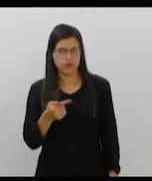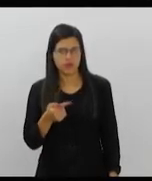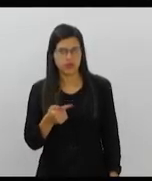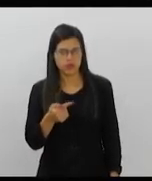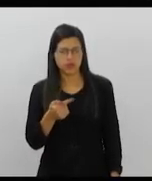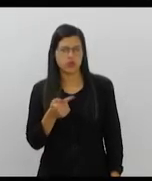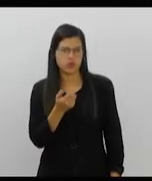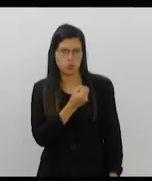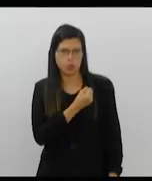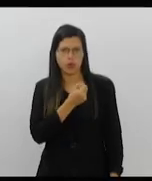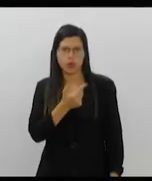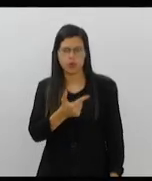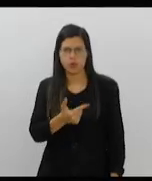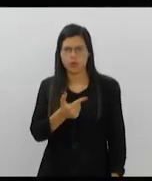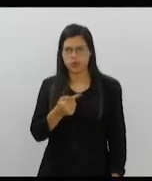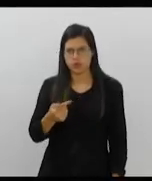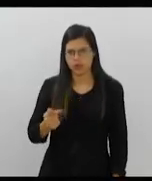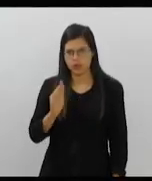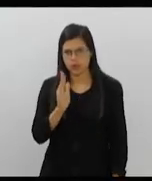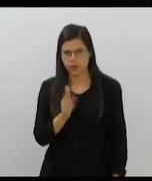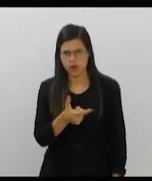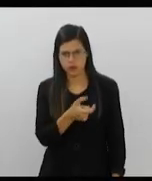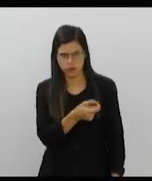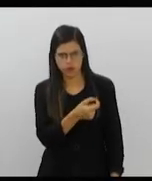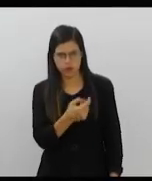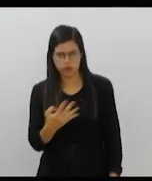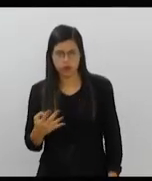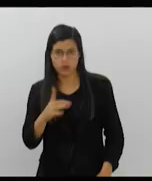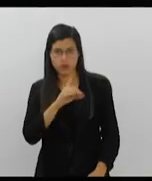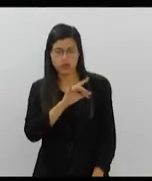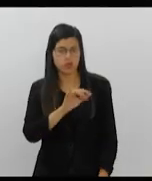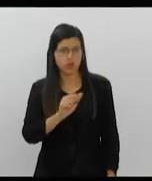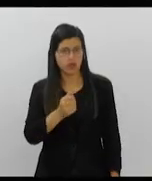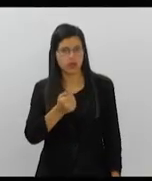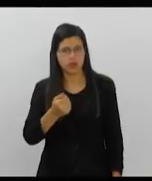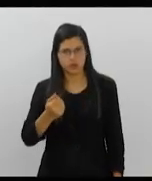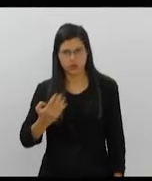27/2024. No dia 14 de maio,